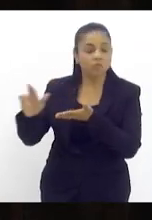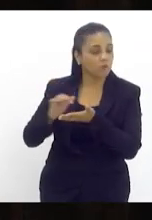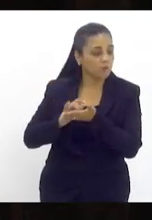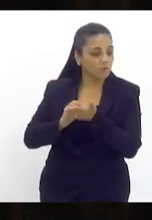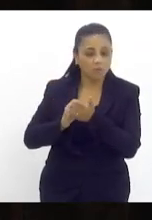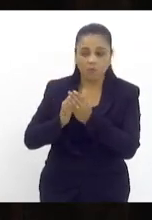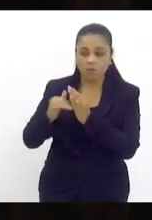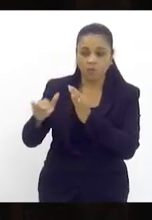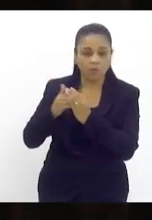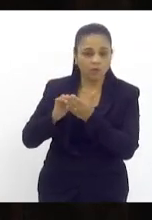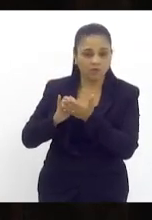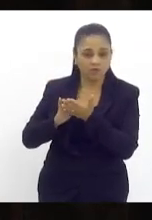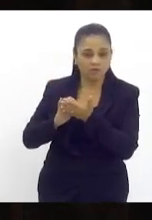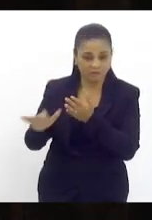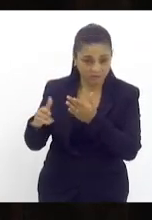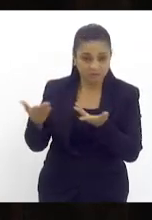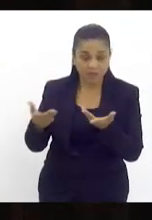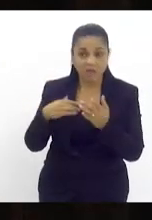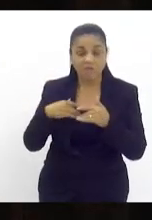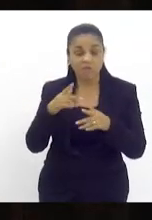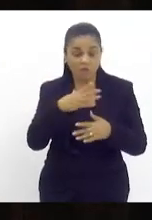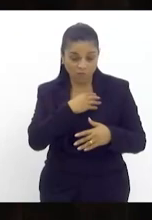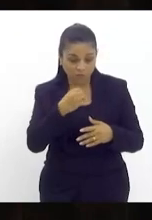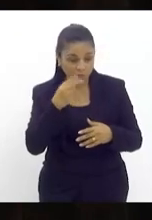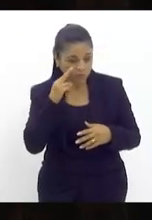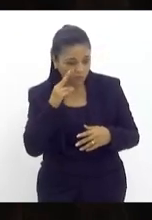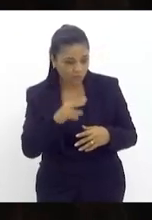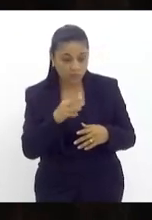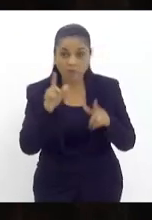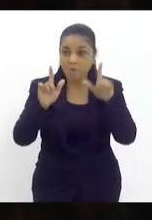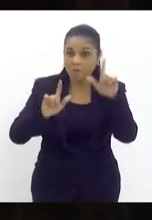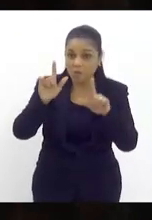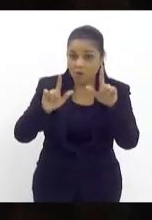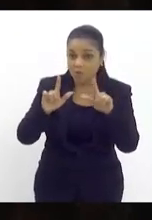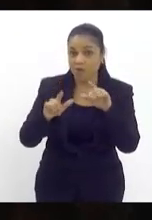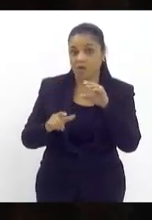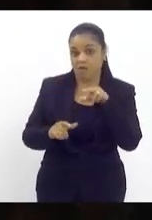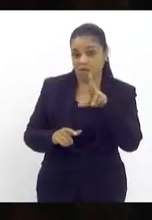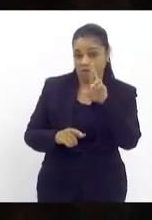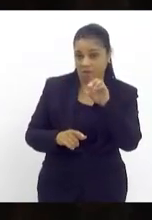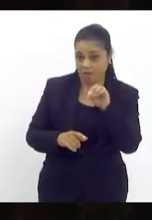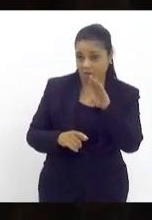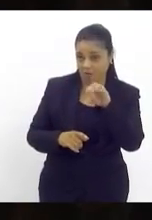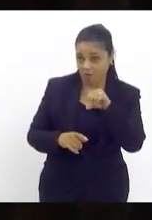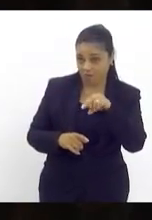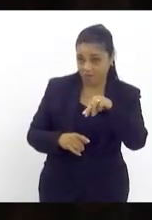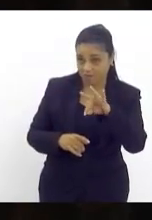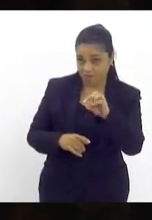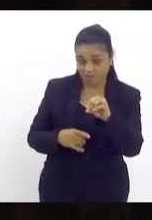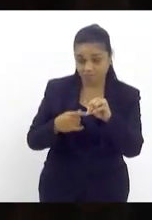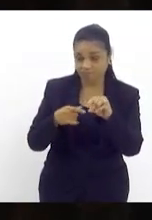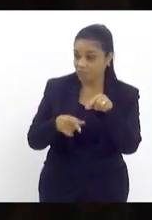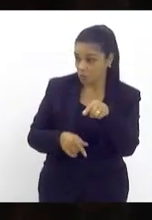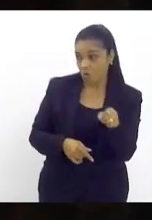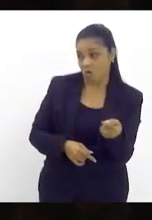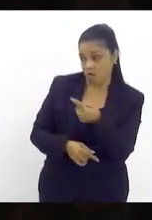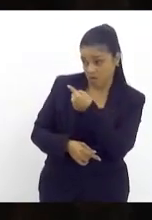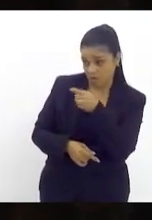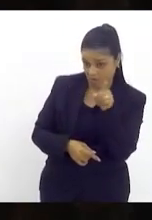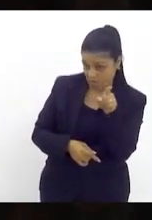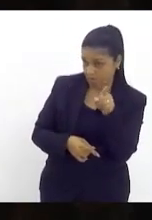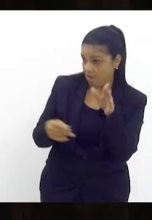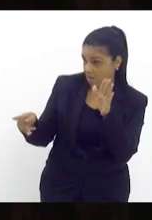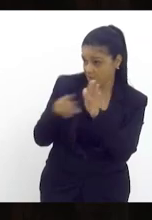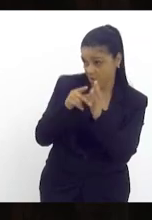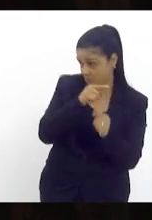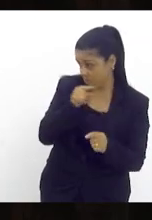os filhos, quando iam assistir o programa Reconnect, ficava, olha, pai, isso aqui é para ti, viu? Isso aqui é para ti. Porque não eram eles que se sentiam atingidos. Então, nós